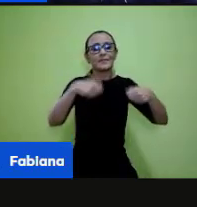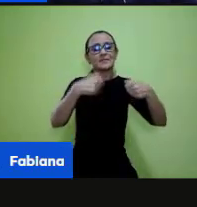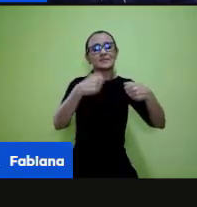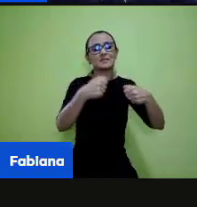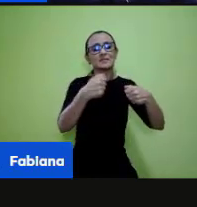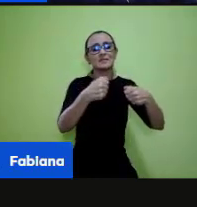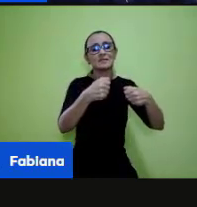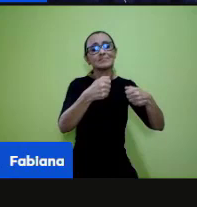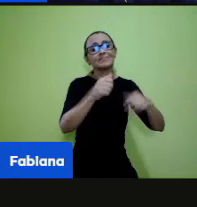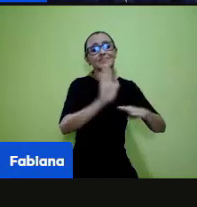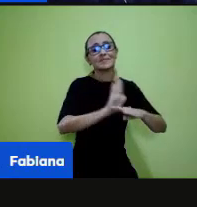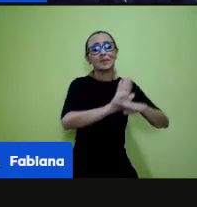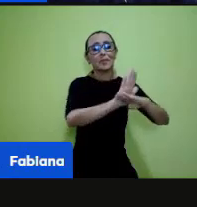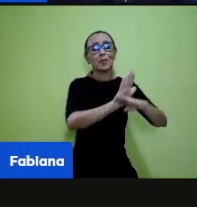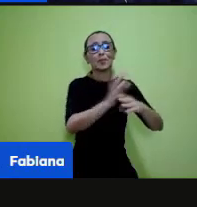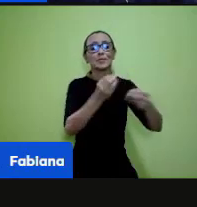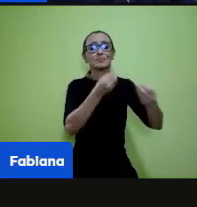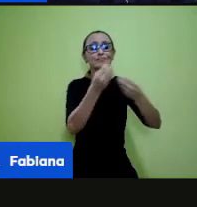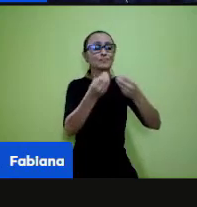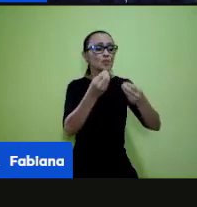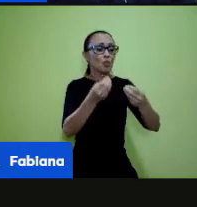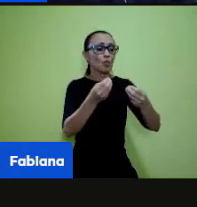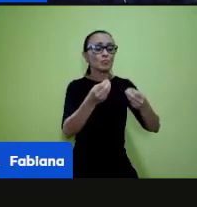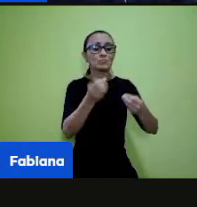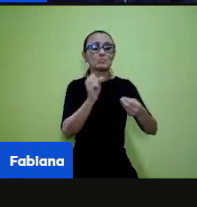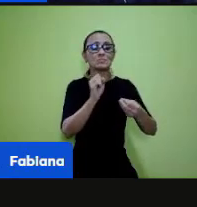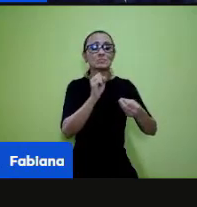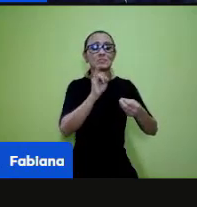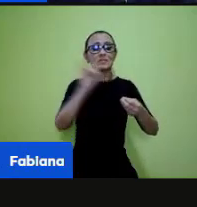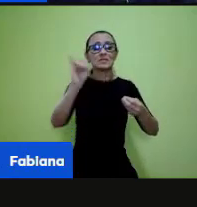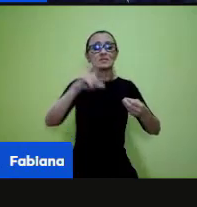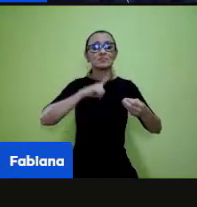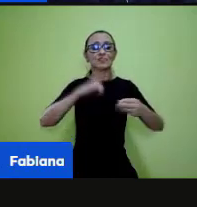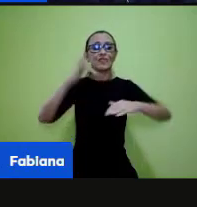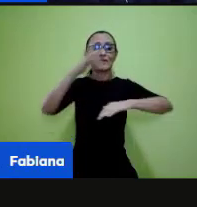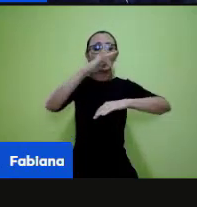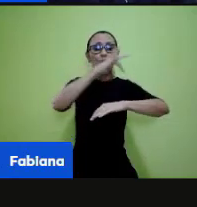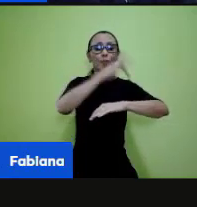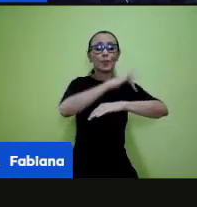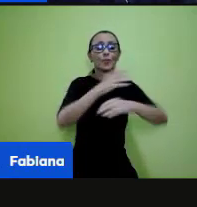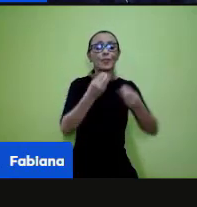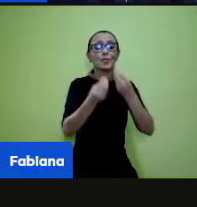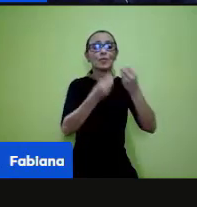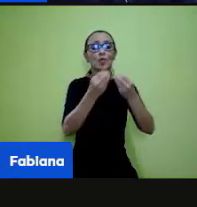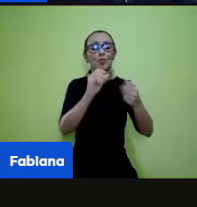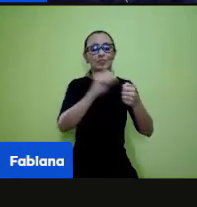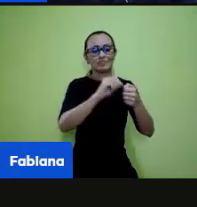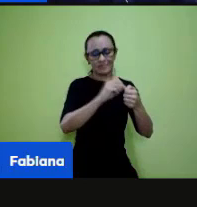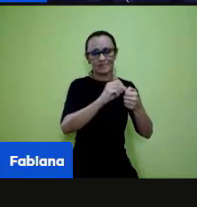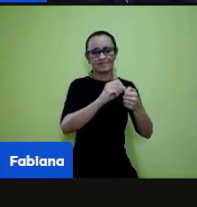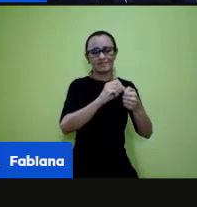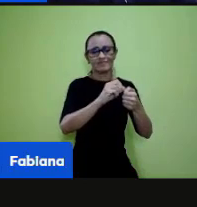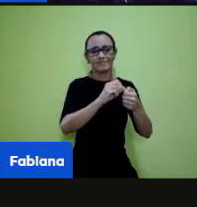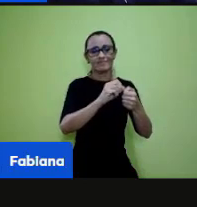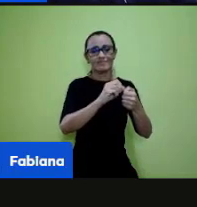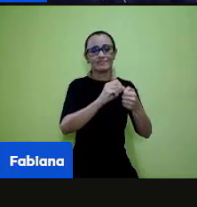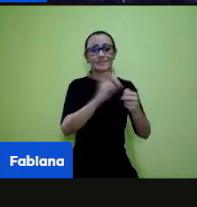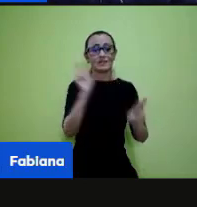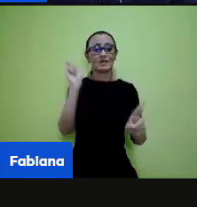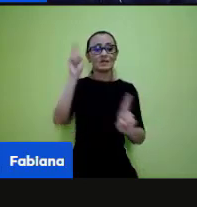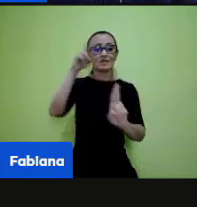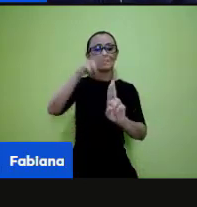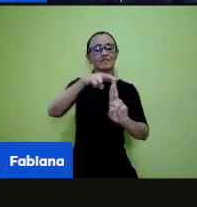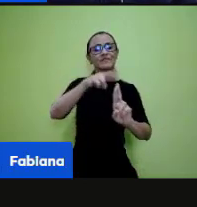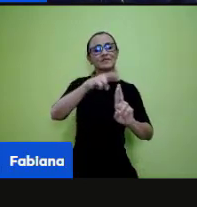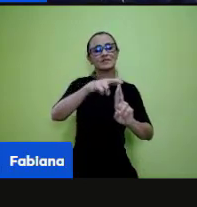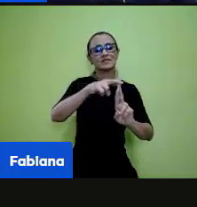relação a ralos, ou algum foco, alguma larva, algum problema. E ali a referência desse colaborador será o nosso